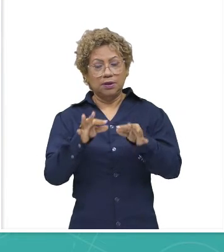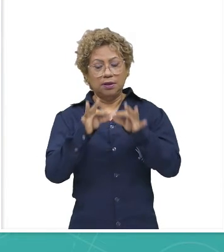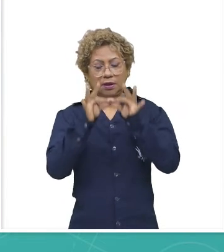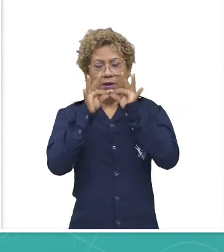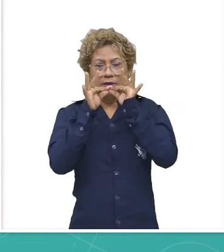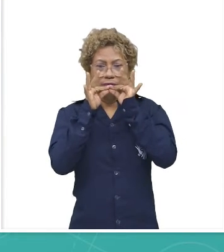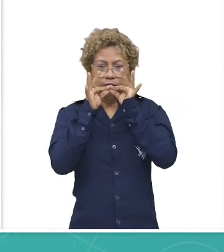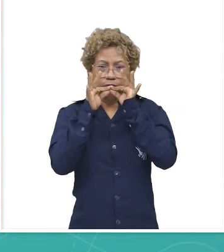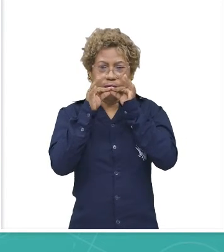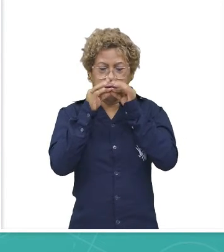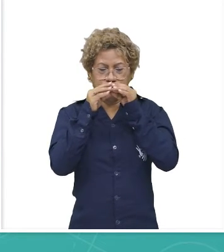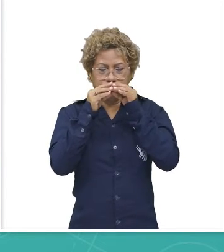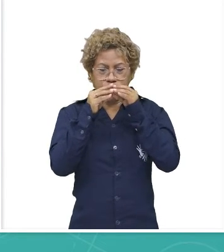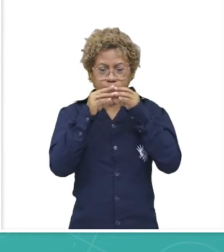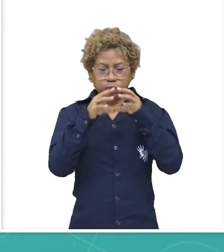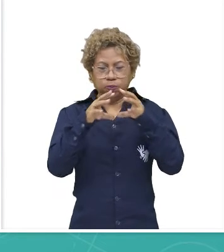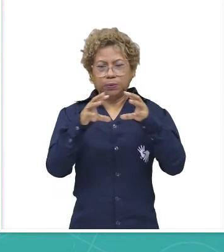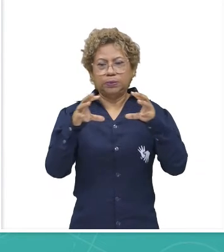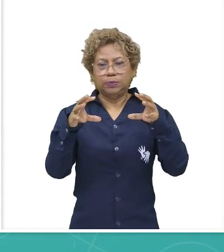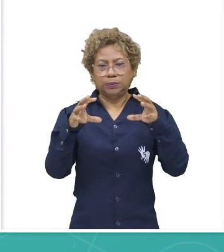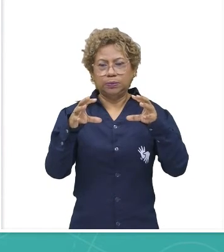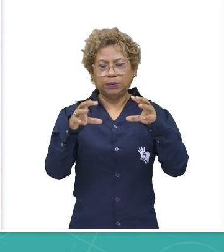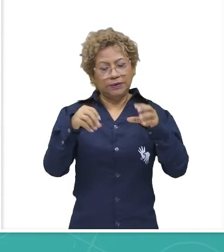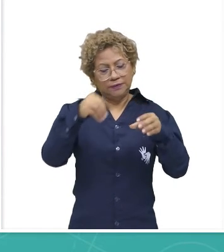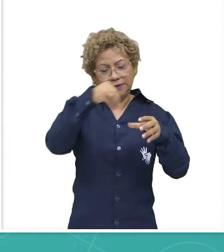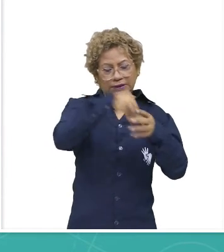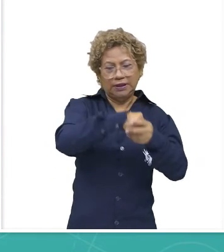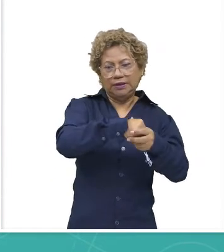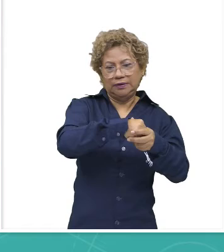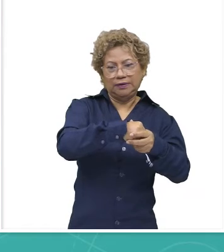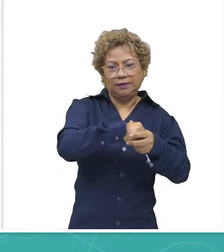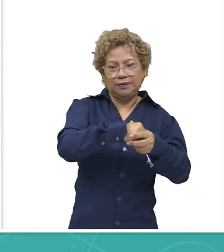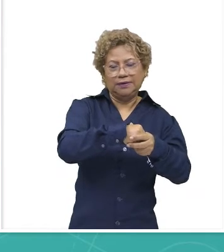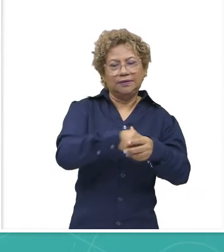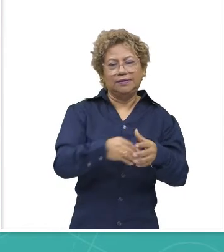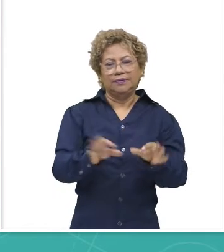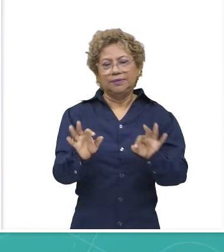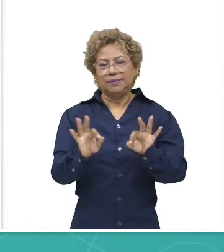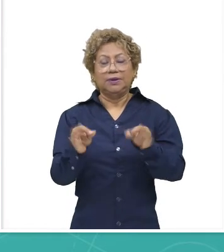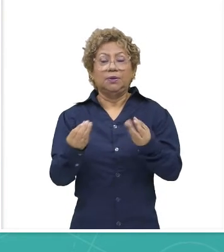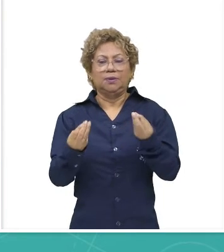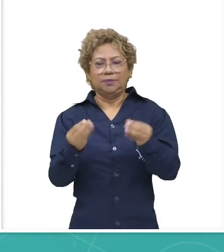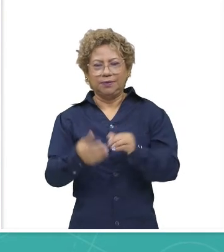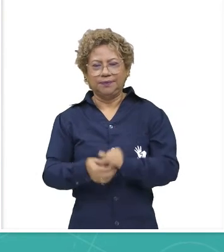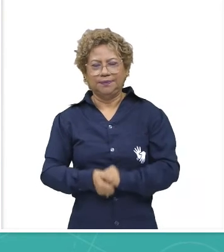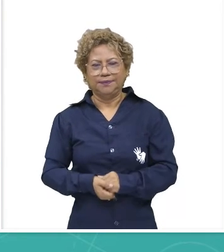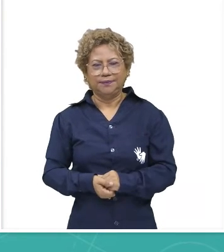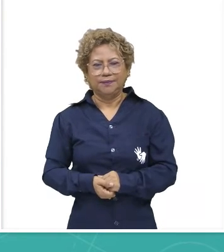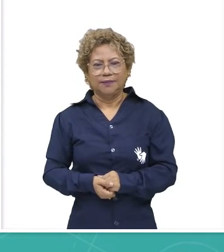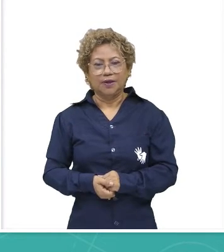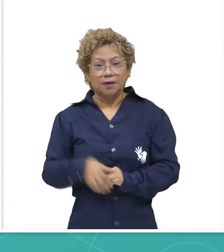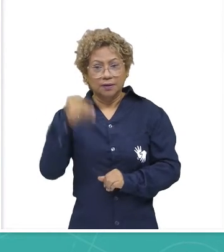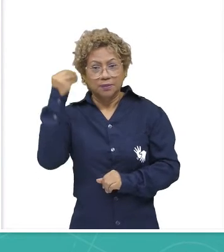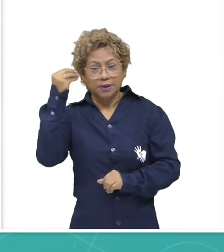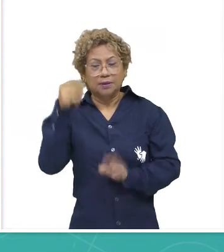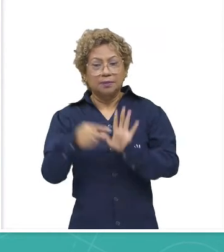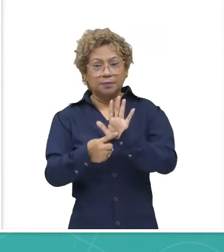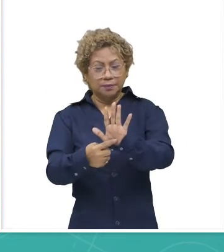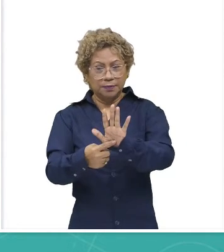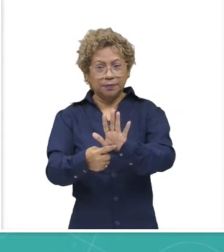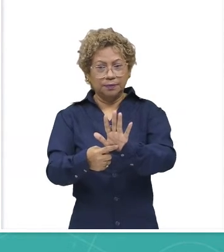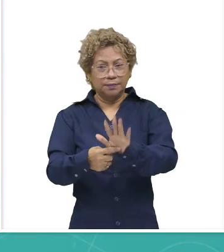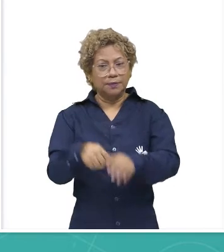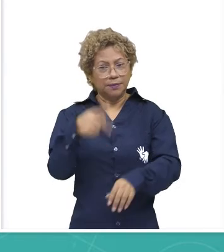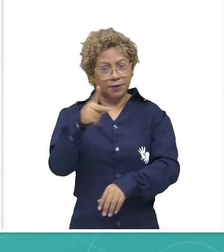lógico que não vai caber tudo ali. Então, ele ocupa espaço. Continuando aí, eu trouxe um experimento que vale a pena você